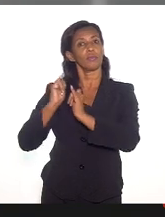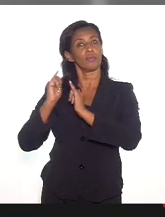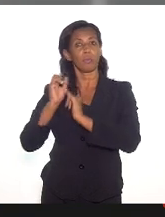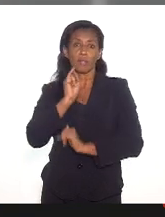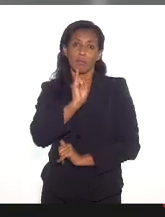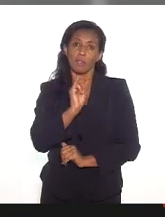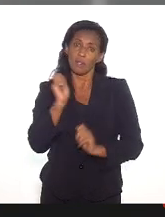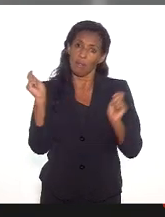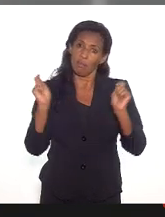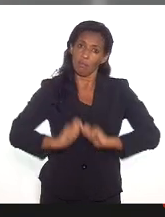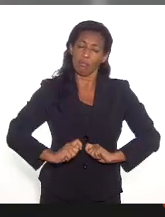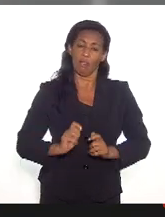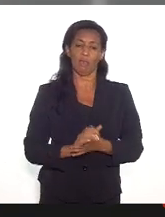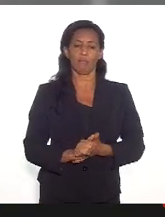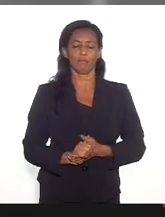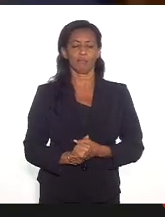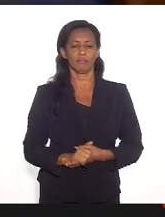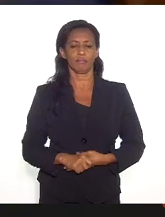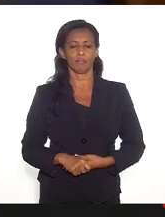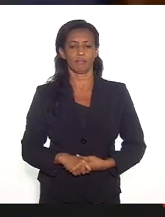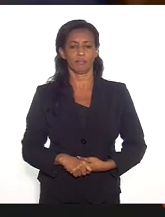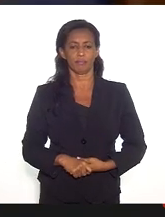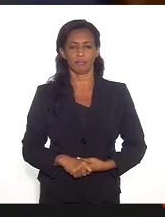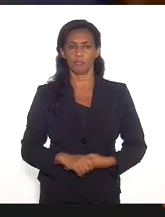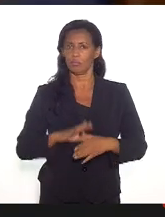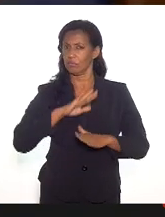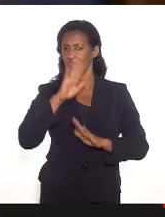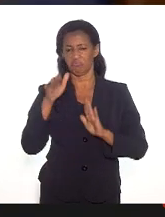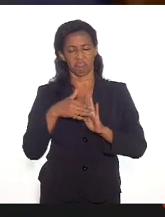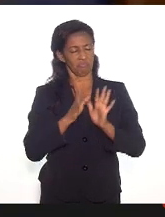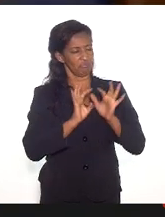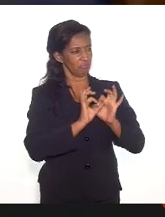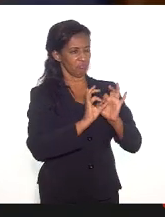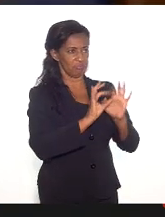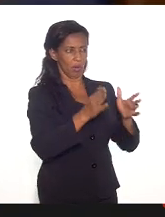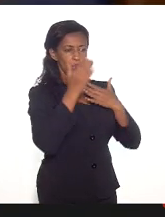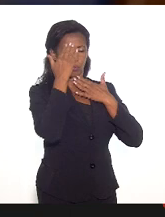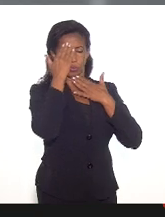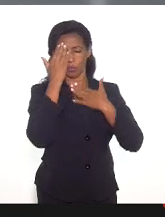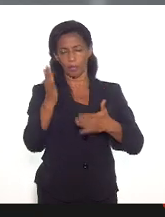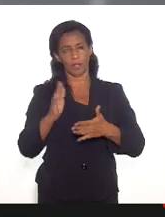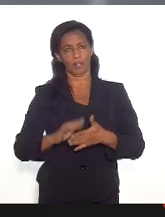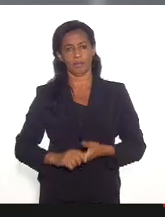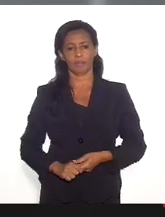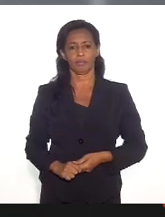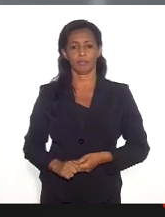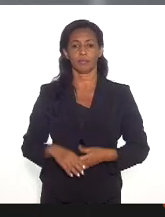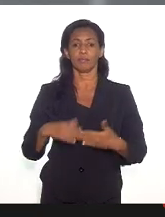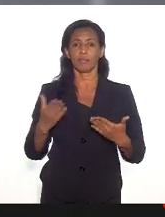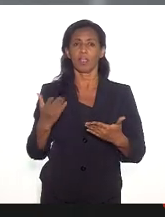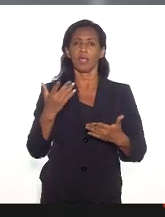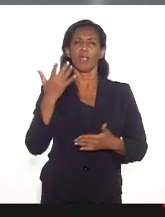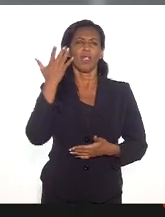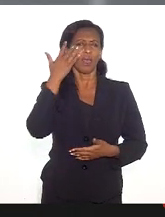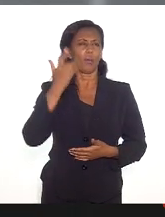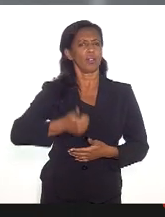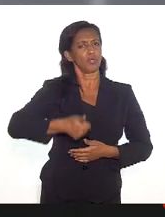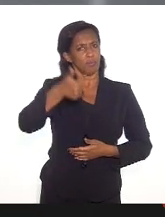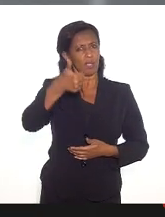for possível, seria desejável. Totalmente, totalmente, à vontade. Muito obrigado. Muito obrigado. Então, nesse sentido, deputada Célia, eu acho melhor a